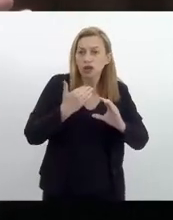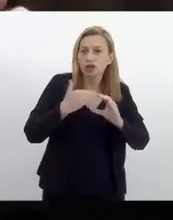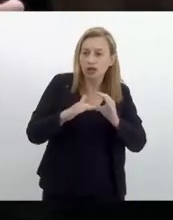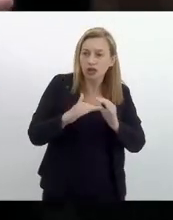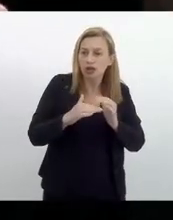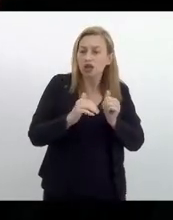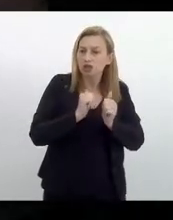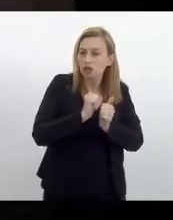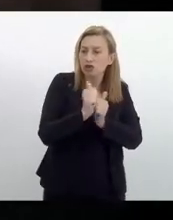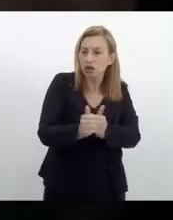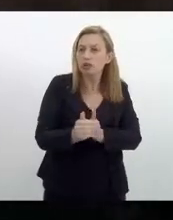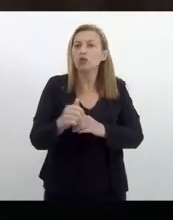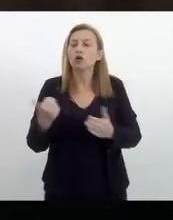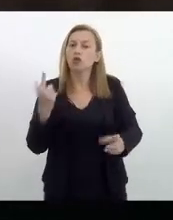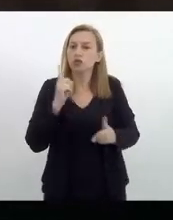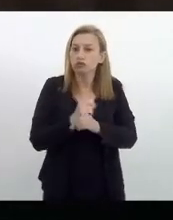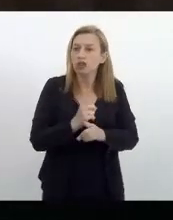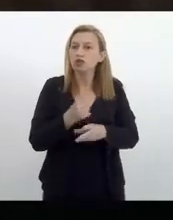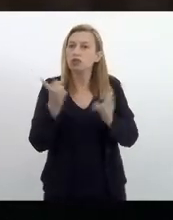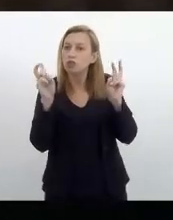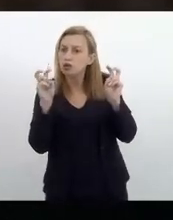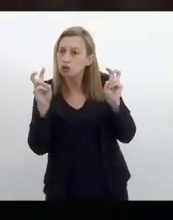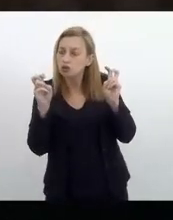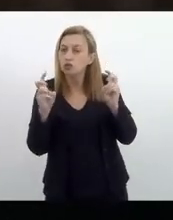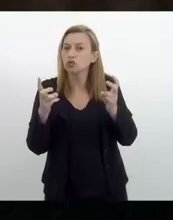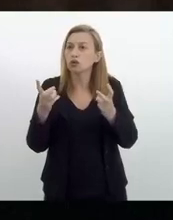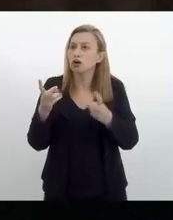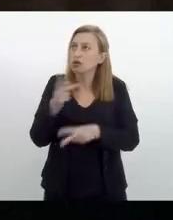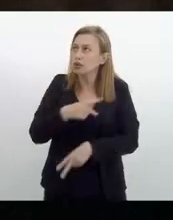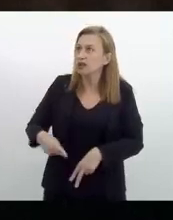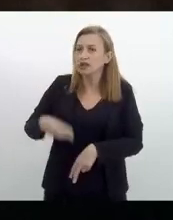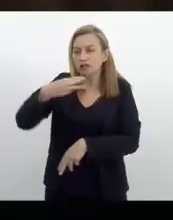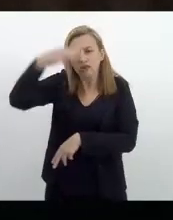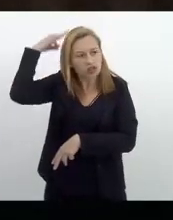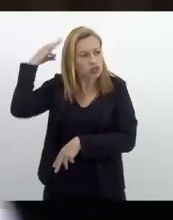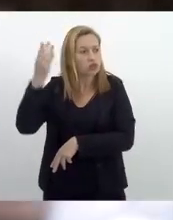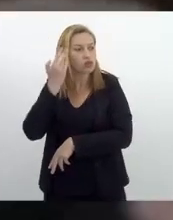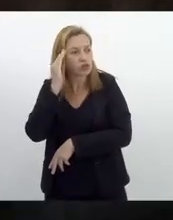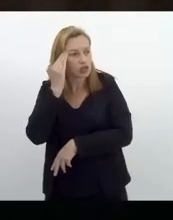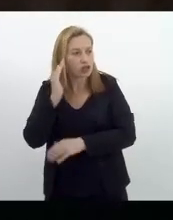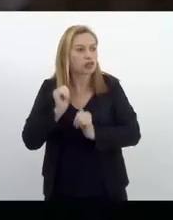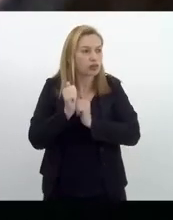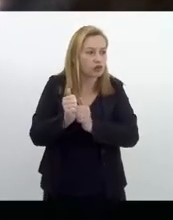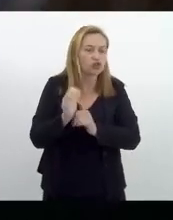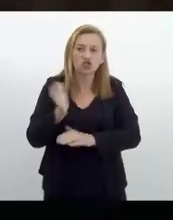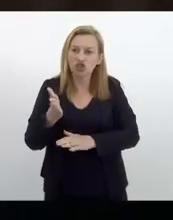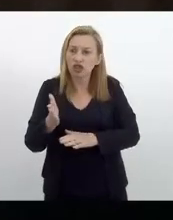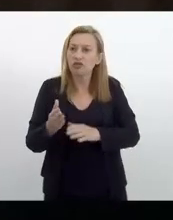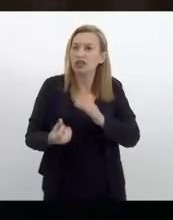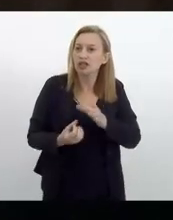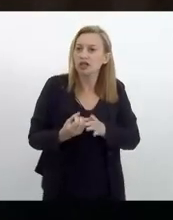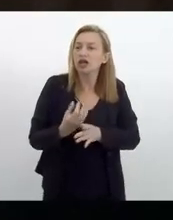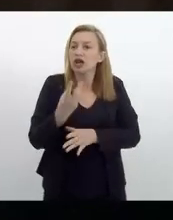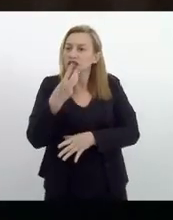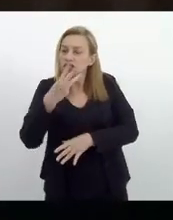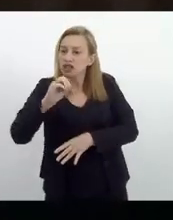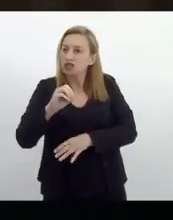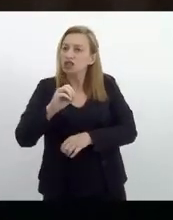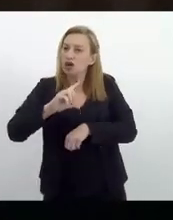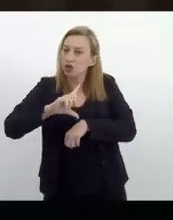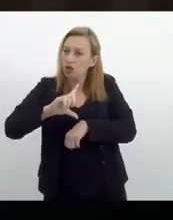encontrado sobre a questão... Viu, presidente Márcio Pacheco? Estou entendendo que há um encaminhamento já que vai se construir sobre a questão das 30 horas,